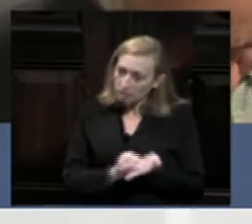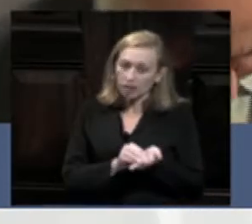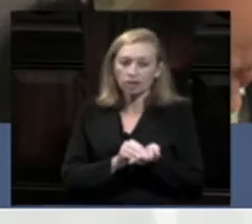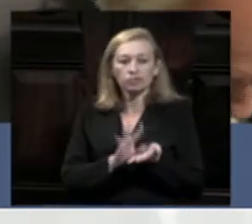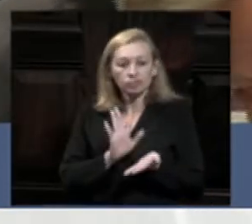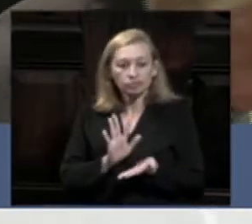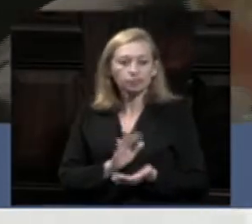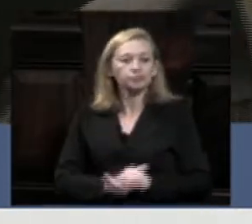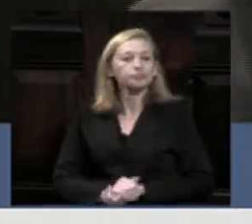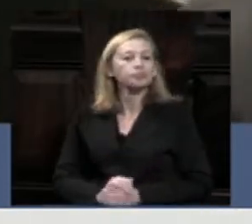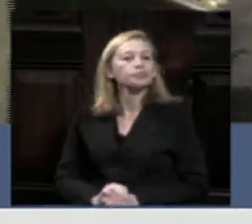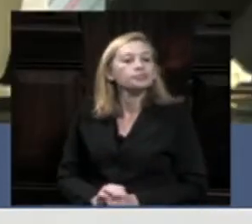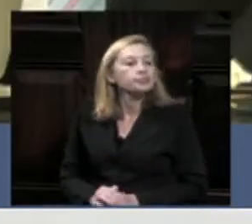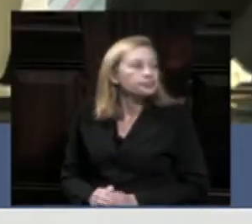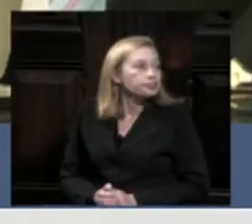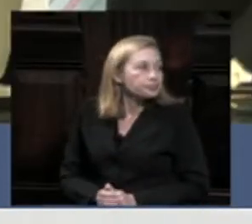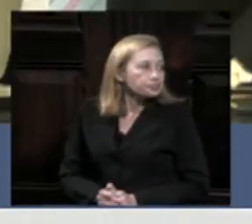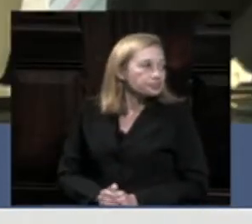corrigido.